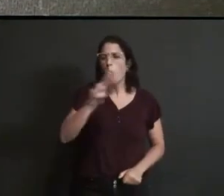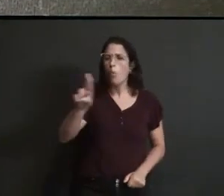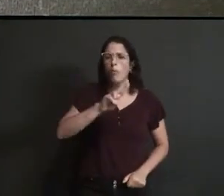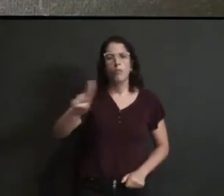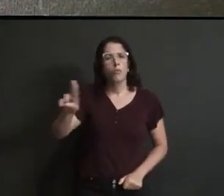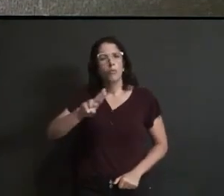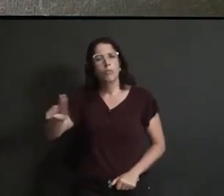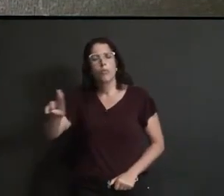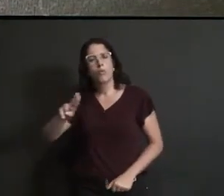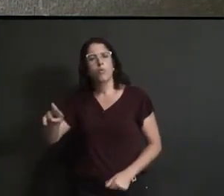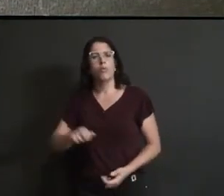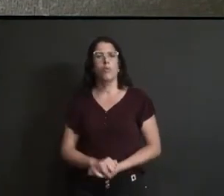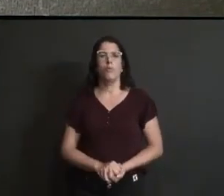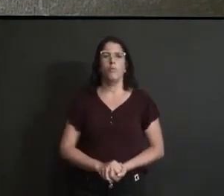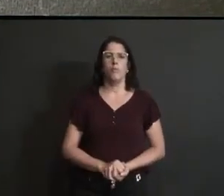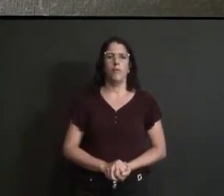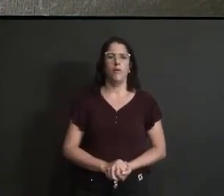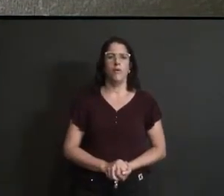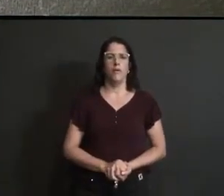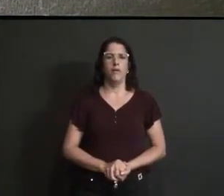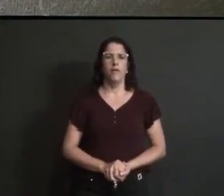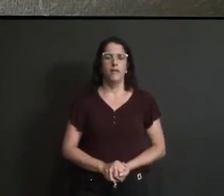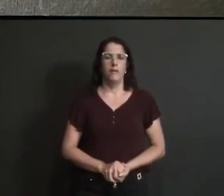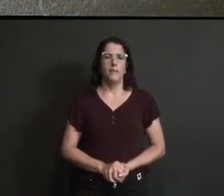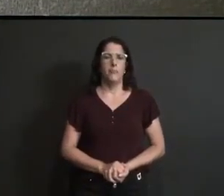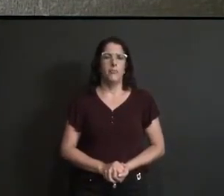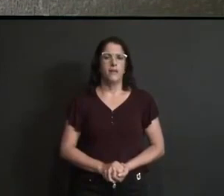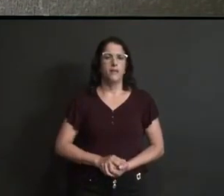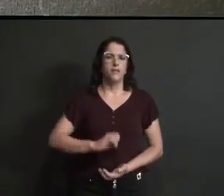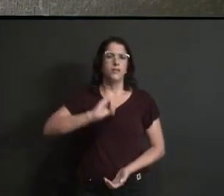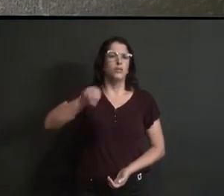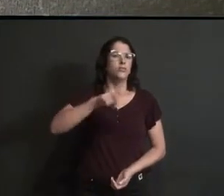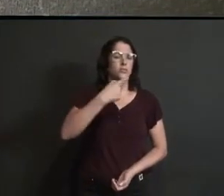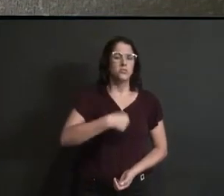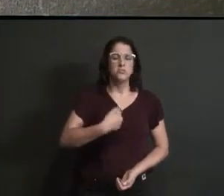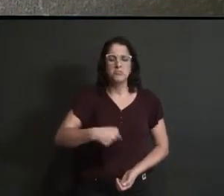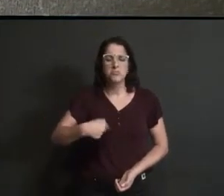Sara, Isaac, Jacó, José,